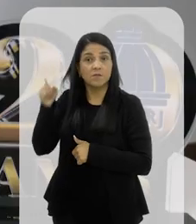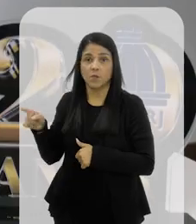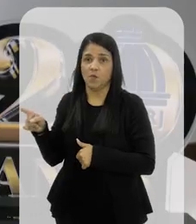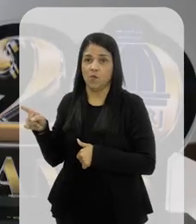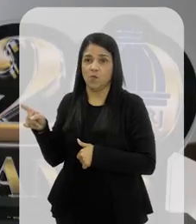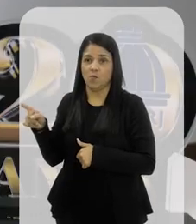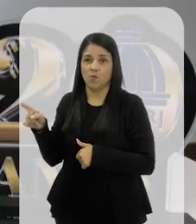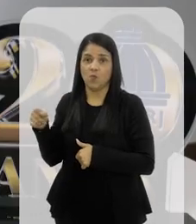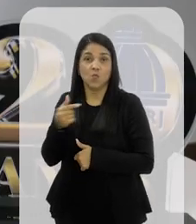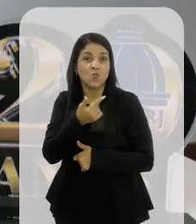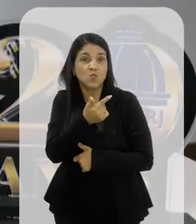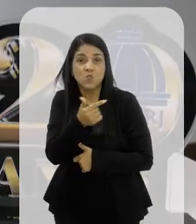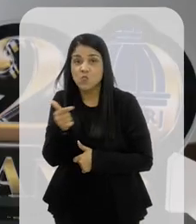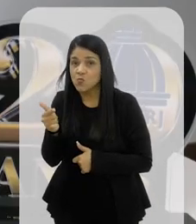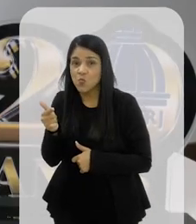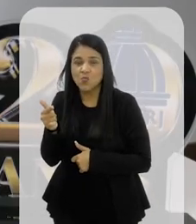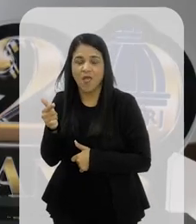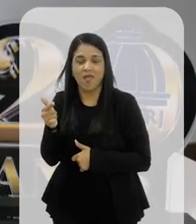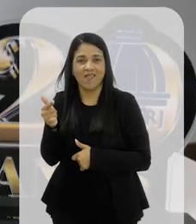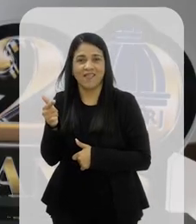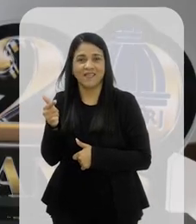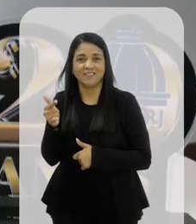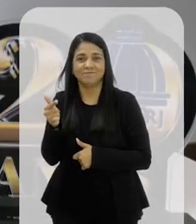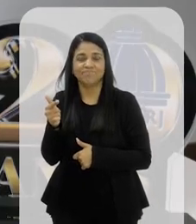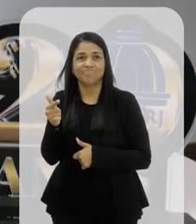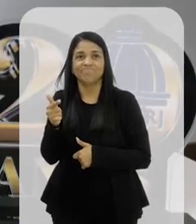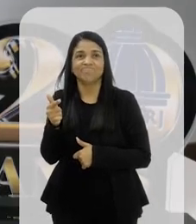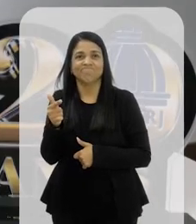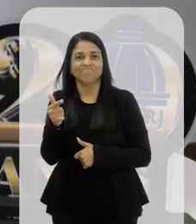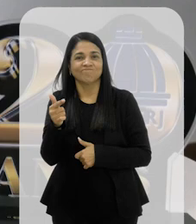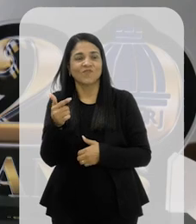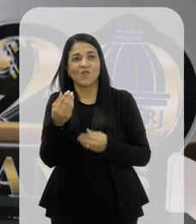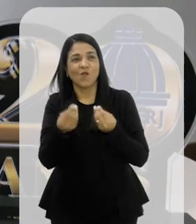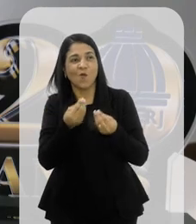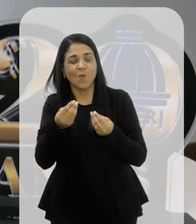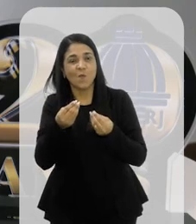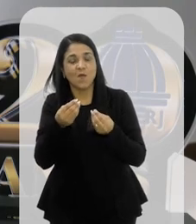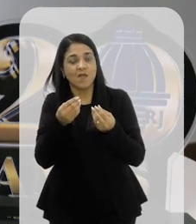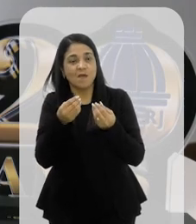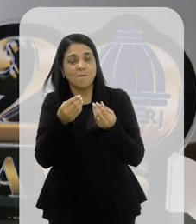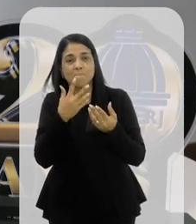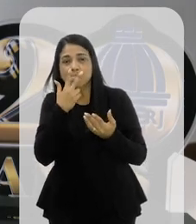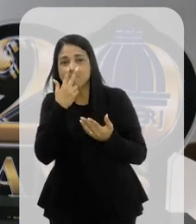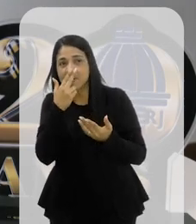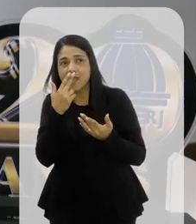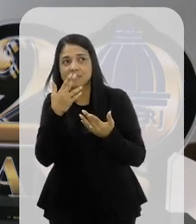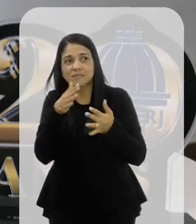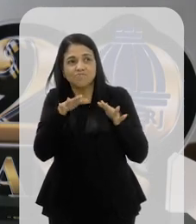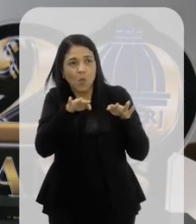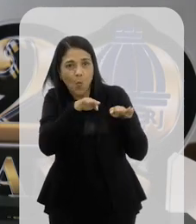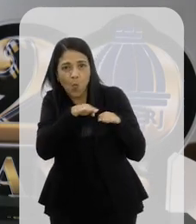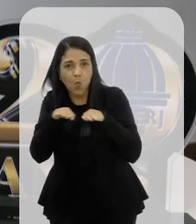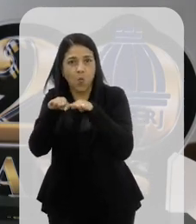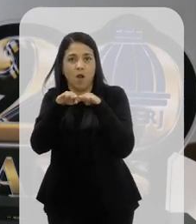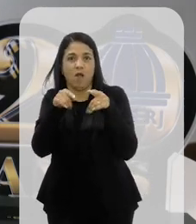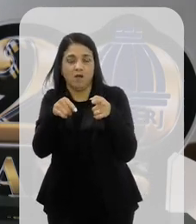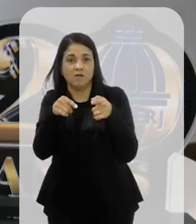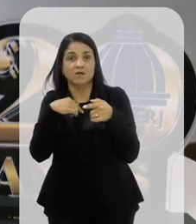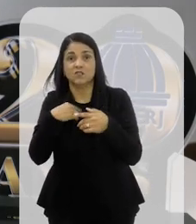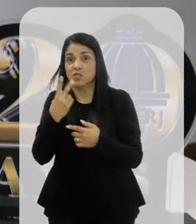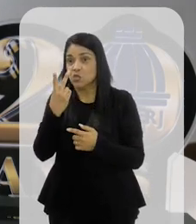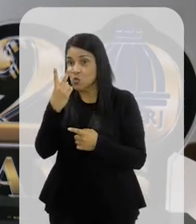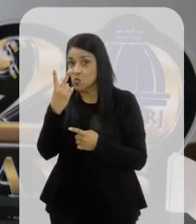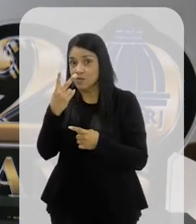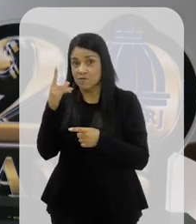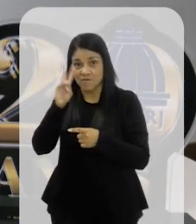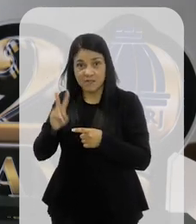São Paulo que não tem muito essa né vira tudo um um partiste Se bem que você foi campeão em São Paulo